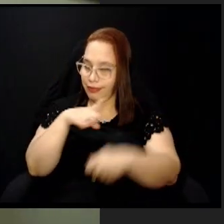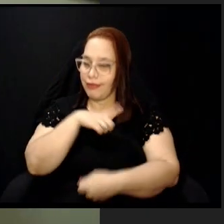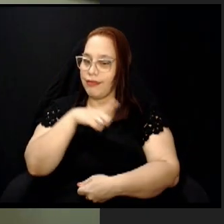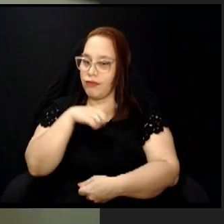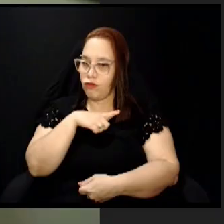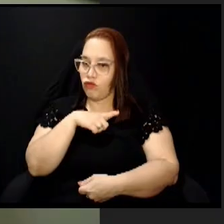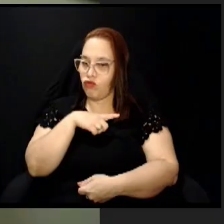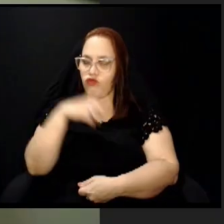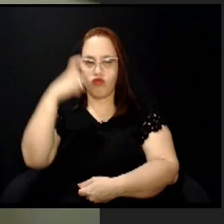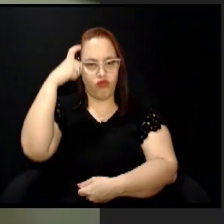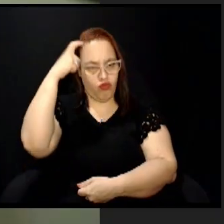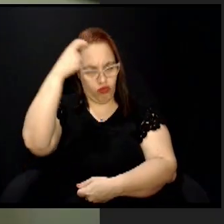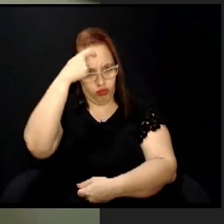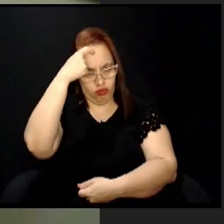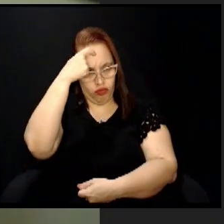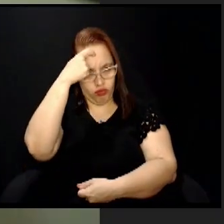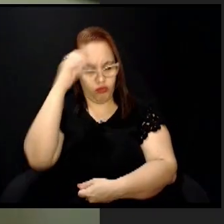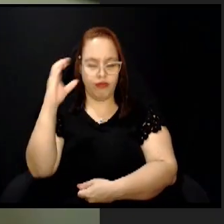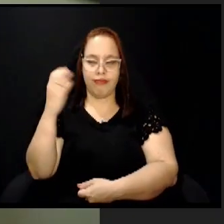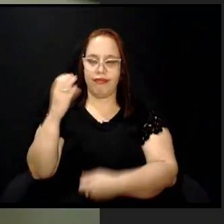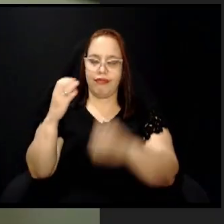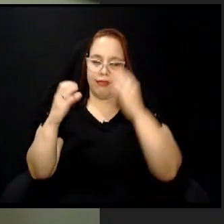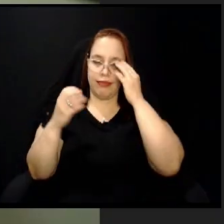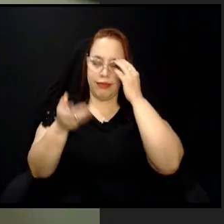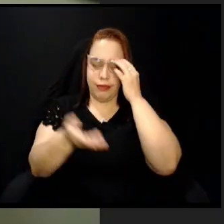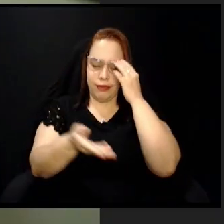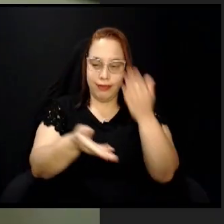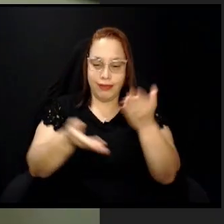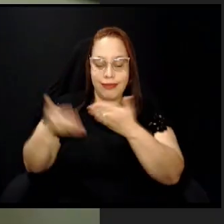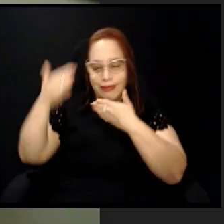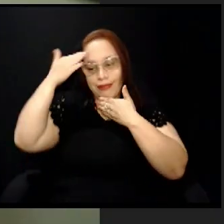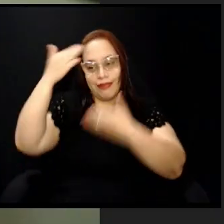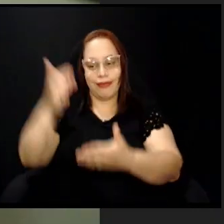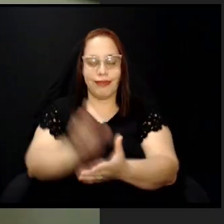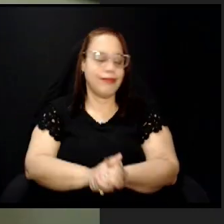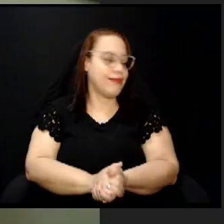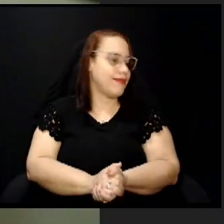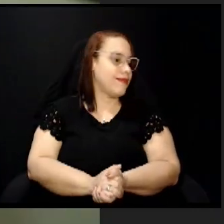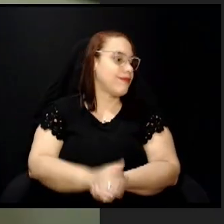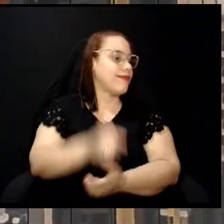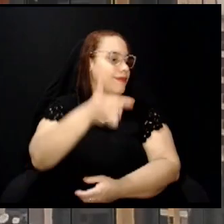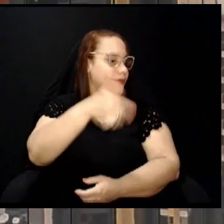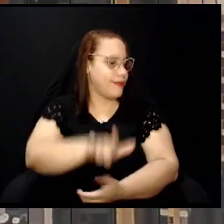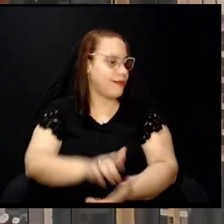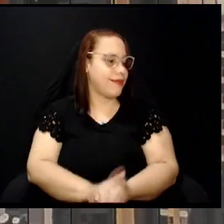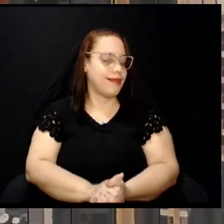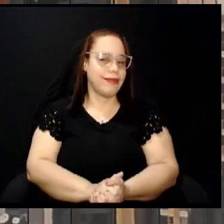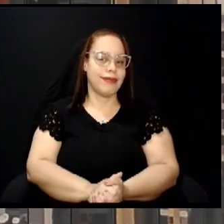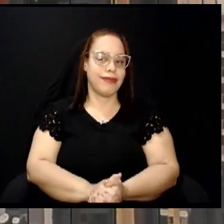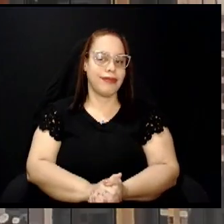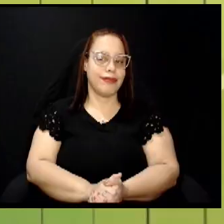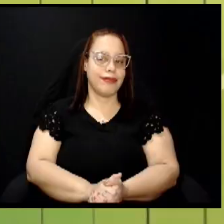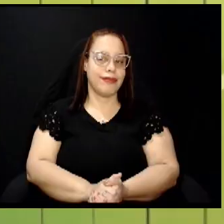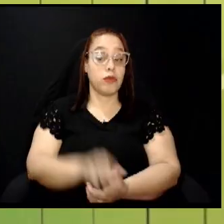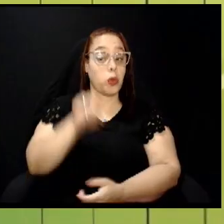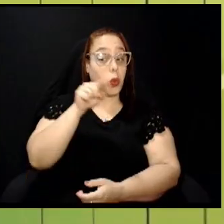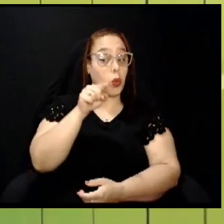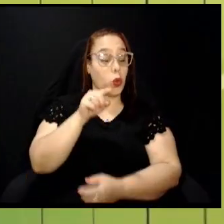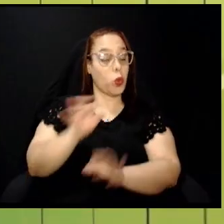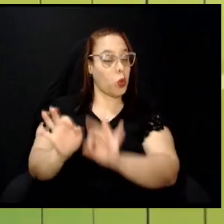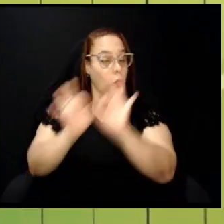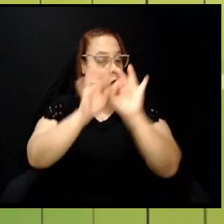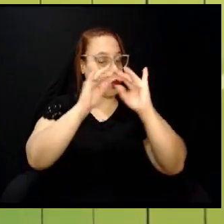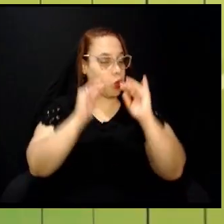tiver de conscientizar e falar sobre ciência é bem-vinda. Obrigadão. Obrigado mais uma vez. E para você que